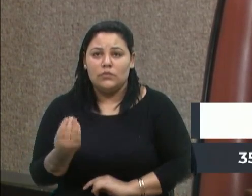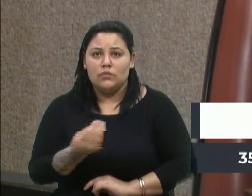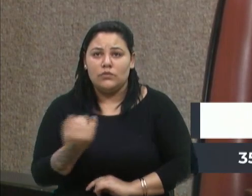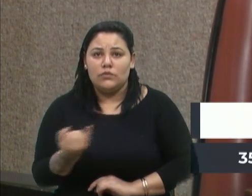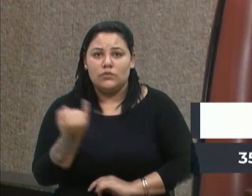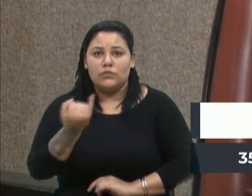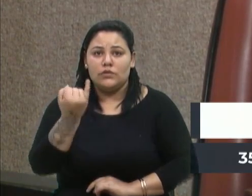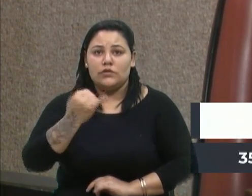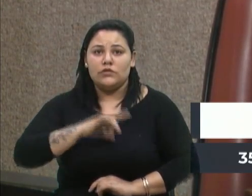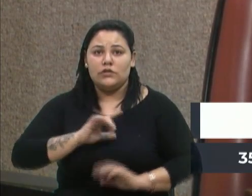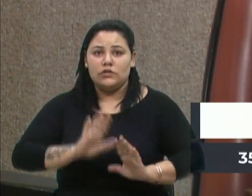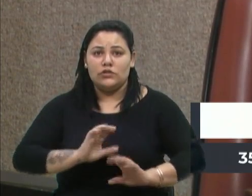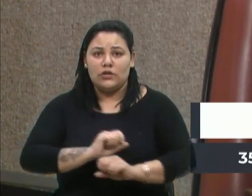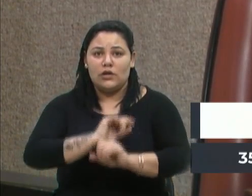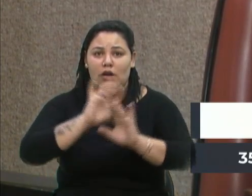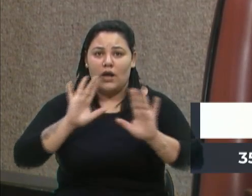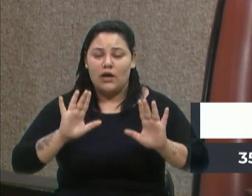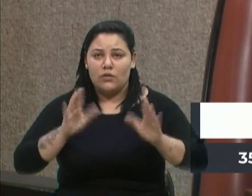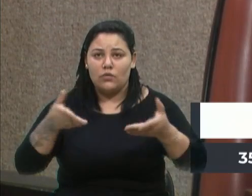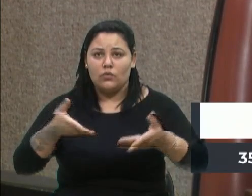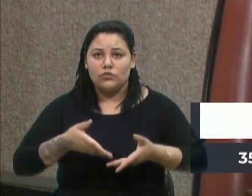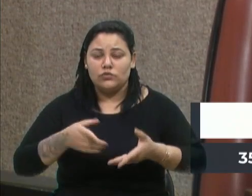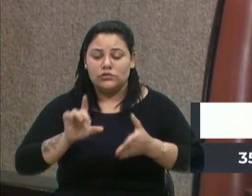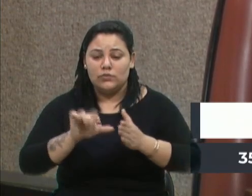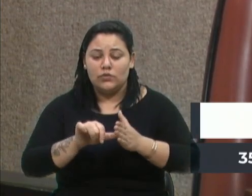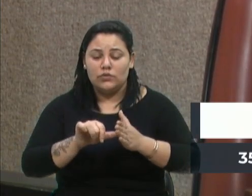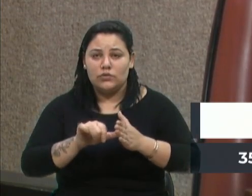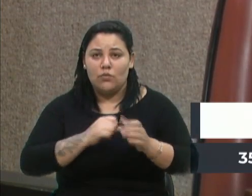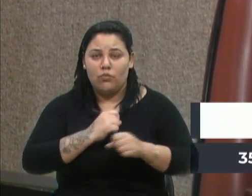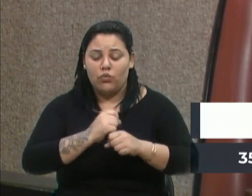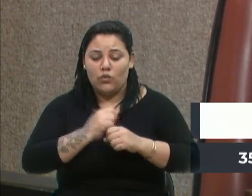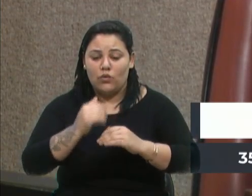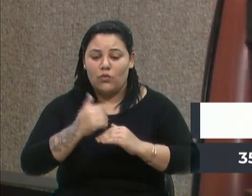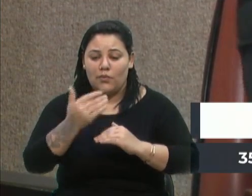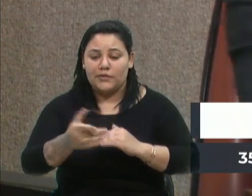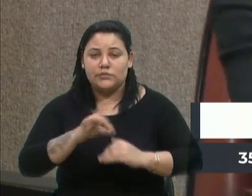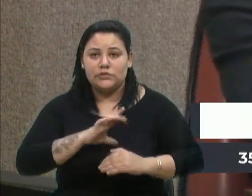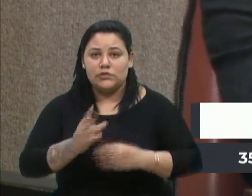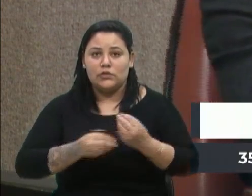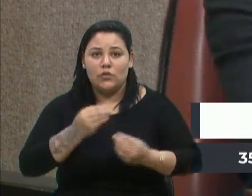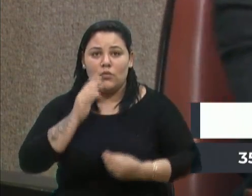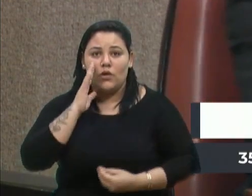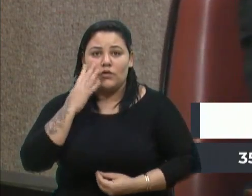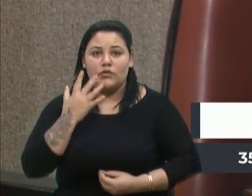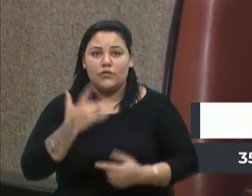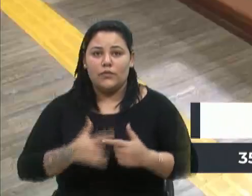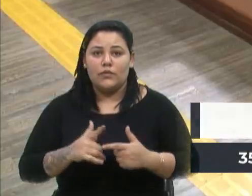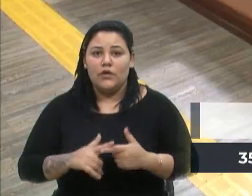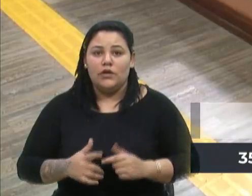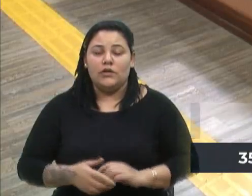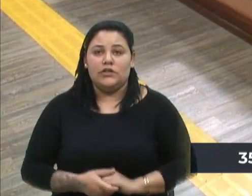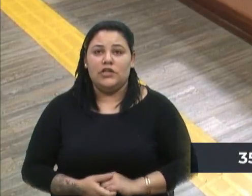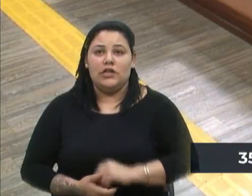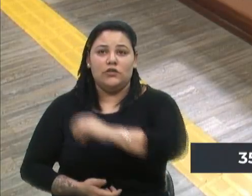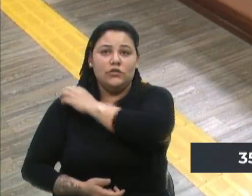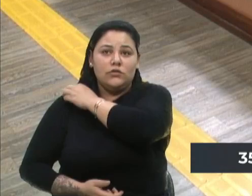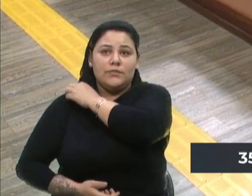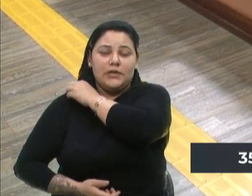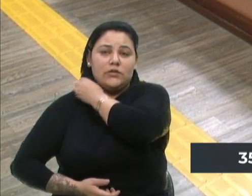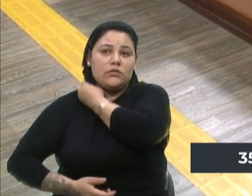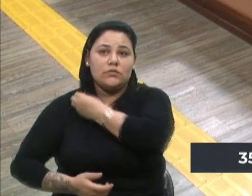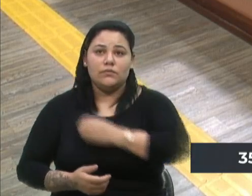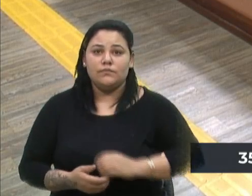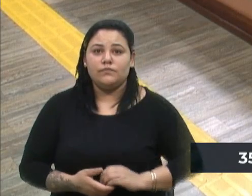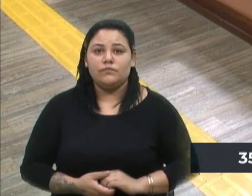esse esclarecimento hoje e que, a partir do ano que vem, a gente tenha a solução para esse problema. Obrigado, vereador. Obrigado. Me perdoa, acho que o senhor não